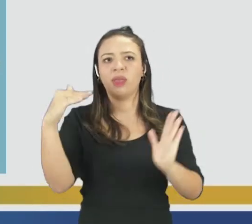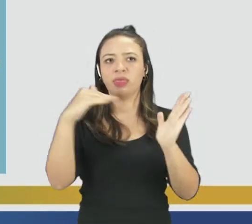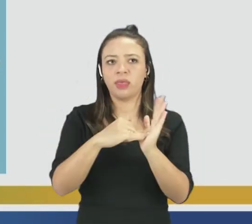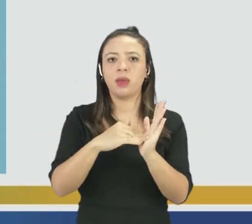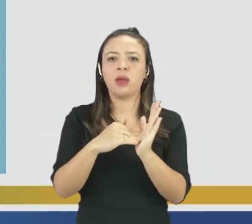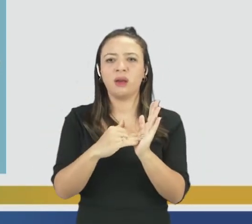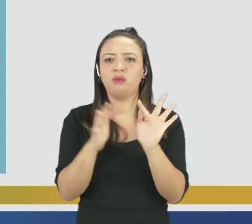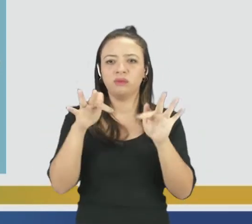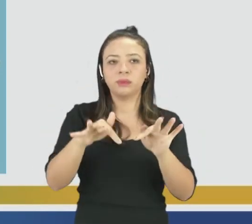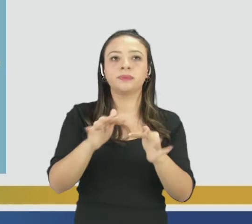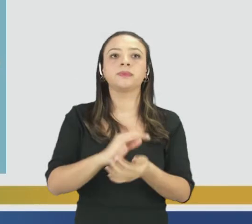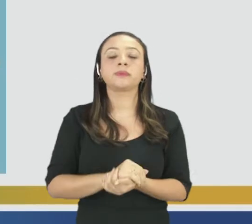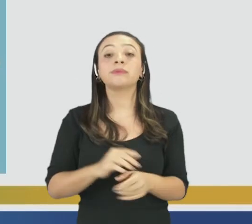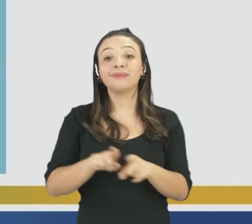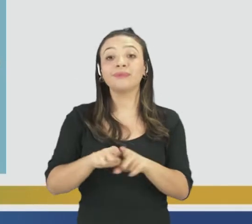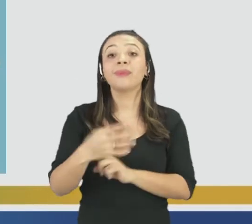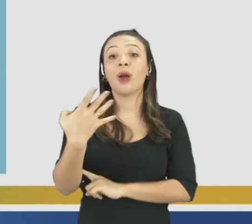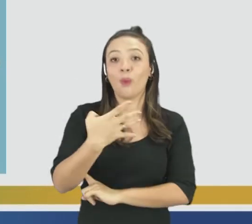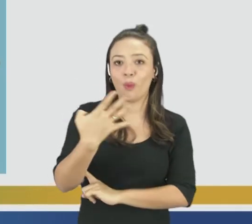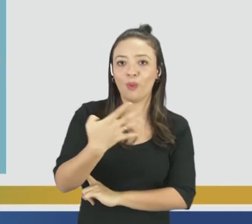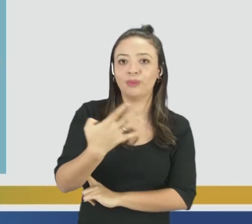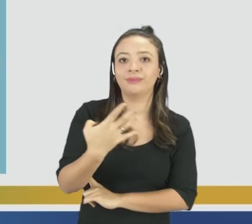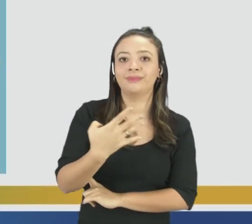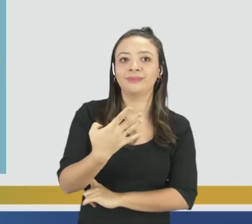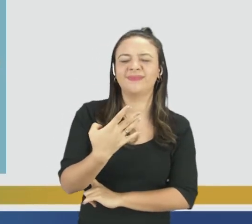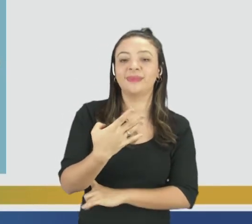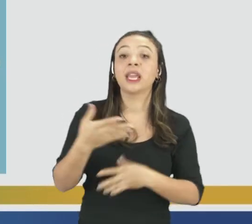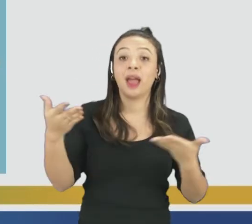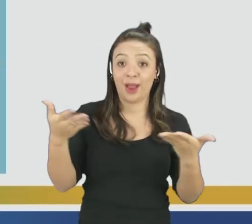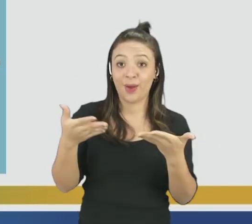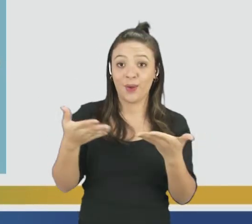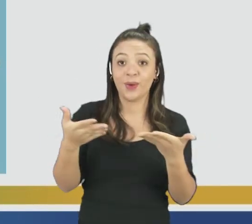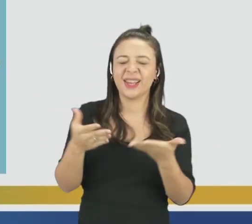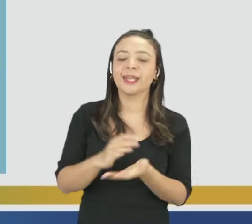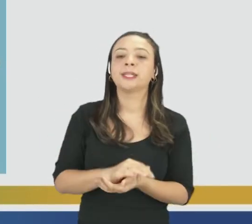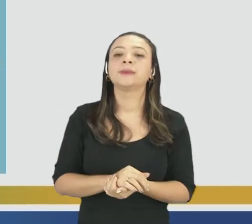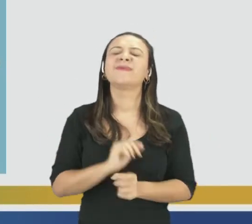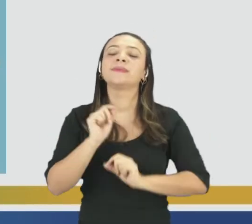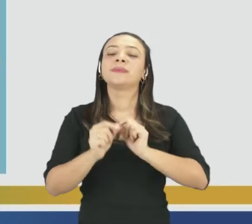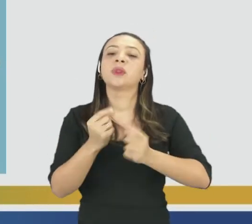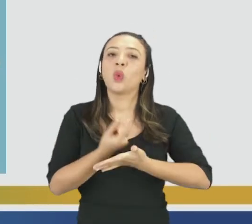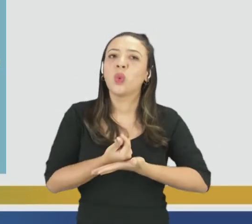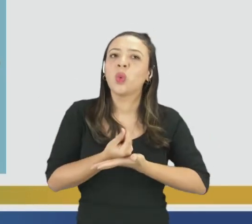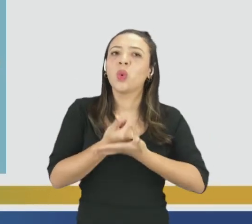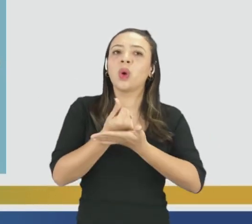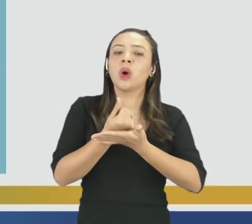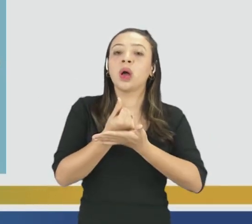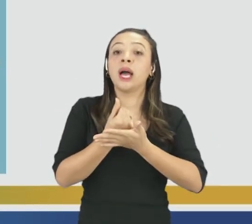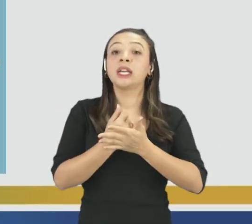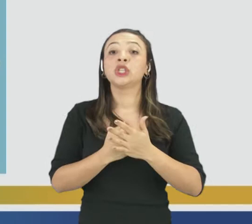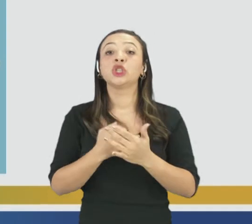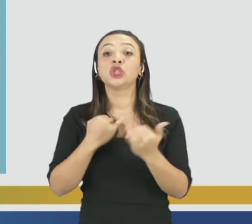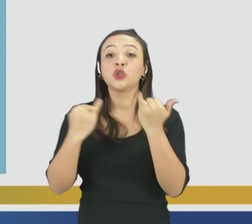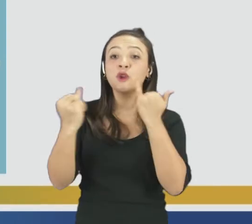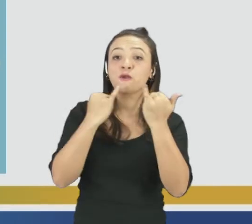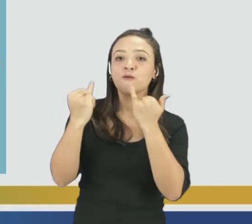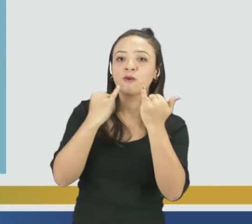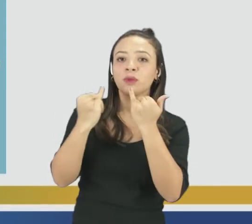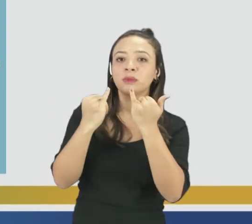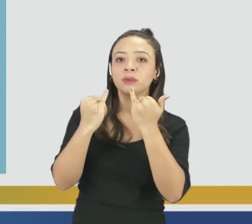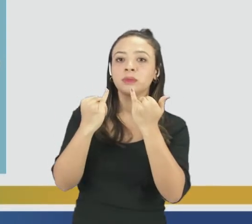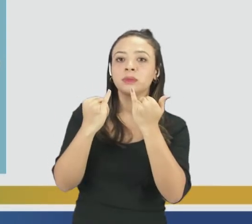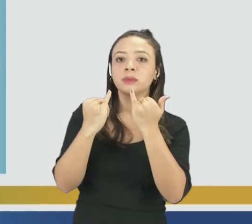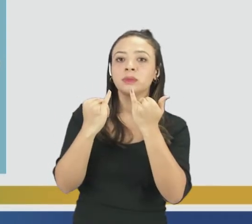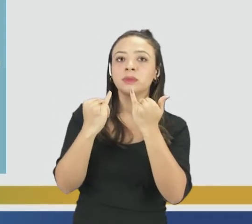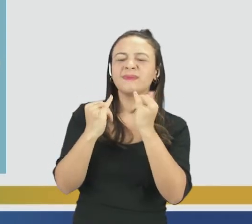final dele e a quarta fase que aqui estamos até agora é ou capitalismo informacional ou em